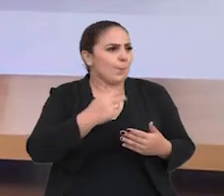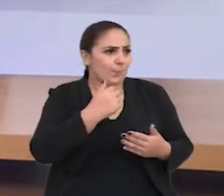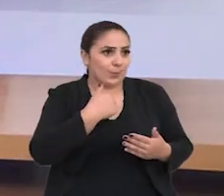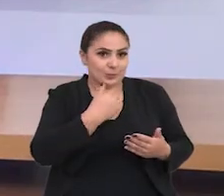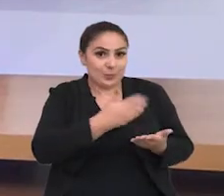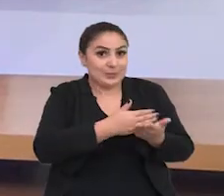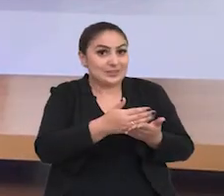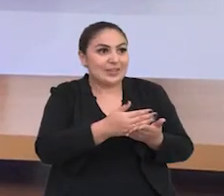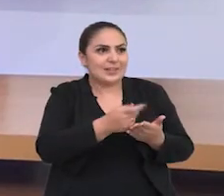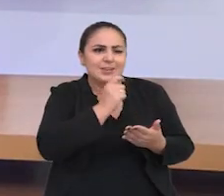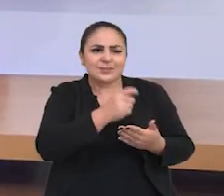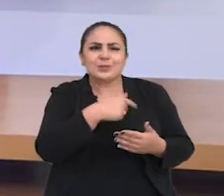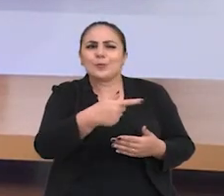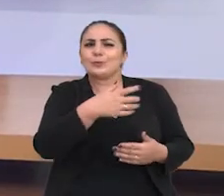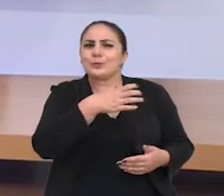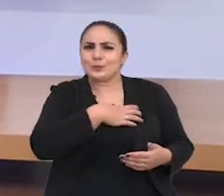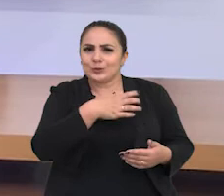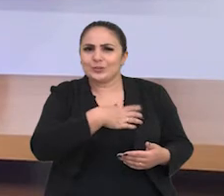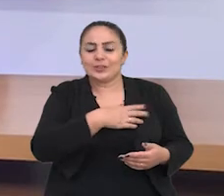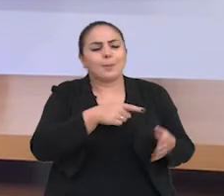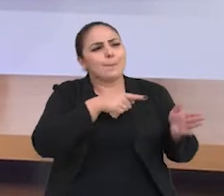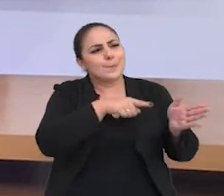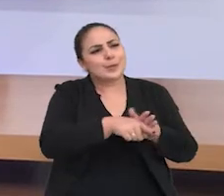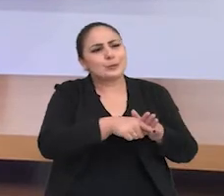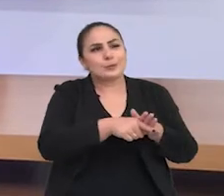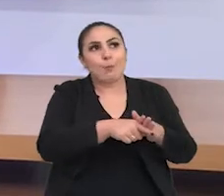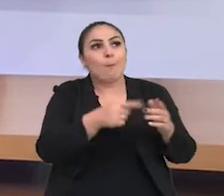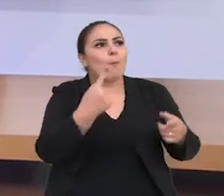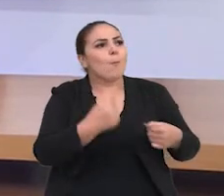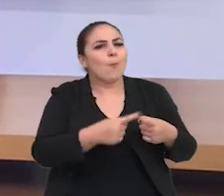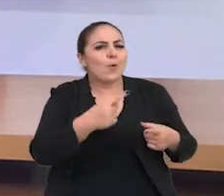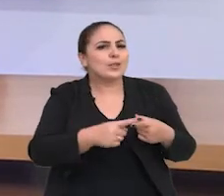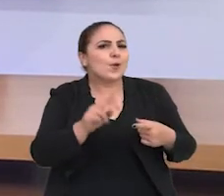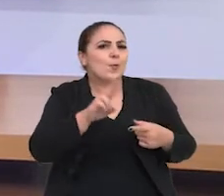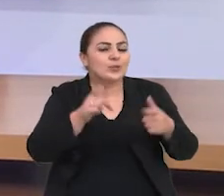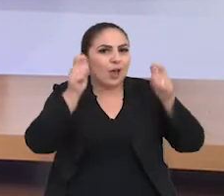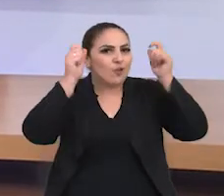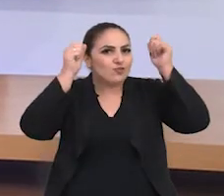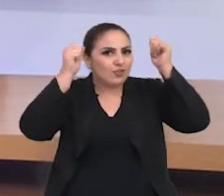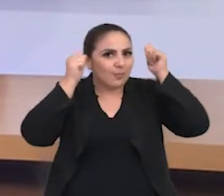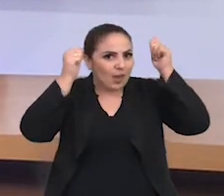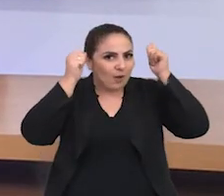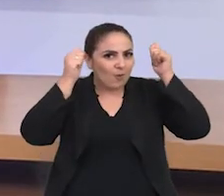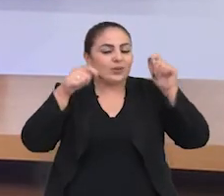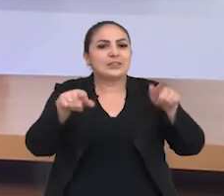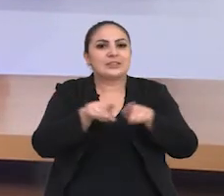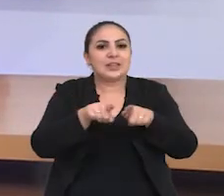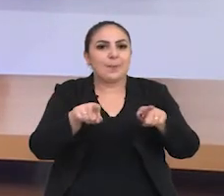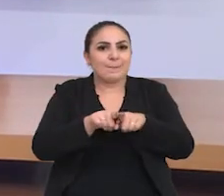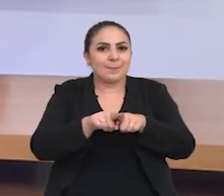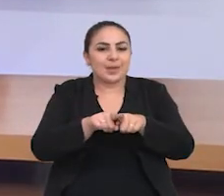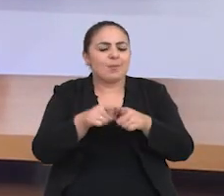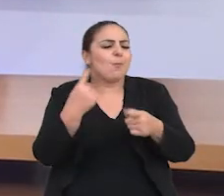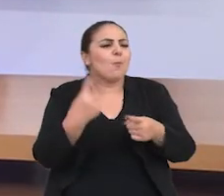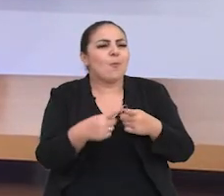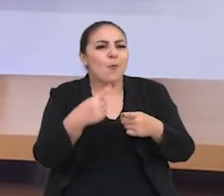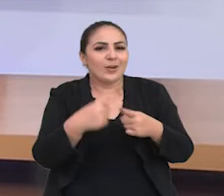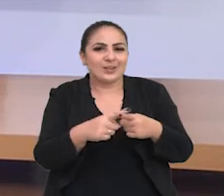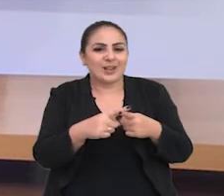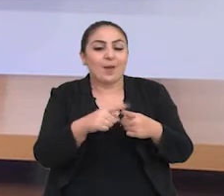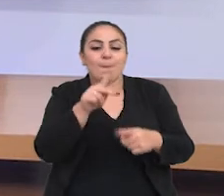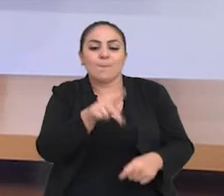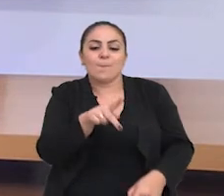iniciar a entrevista que não seja de outra forma, me questionando o motivo do chapéu, né, e também por